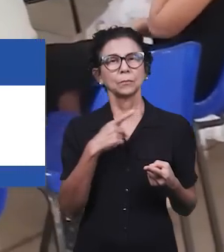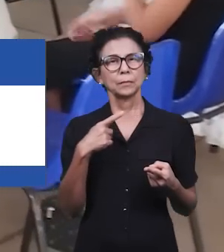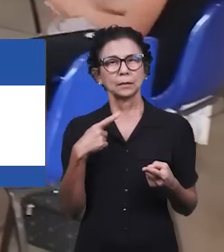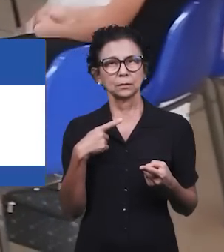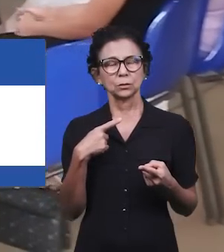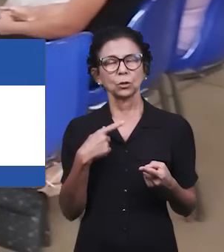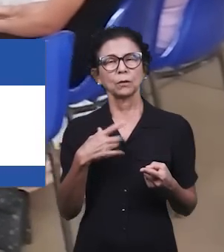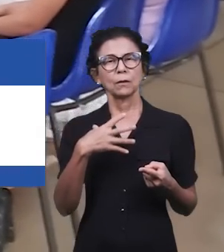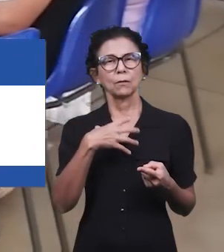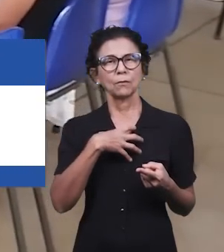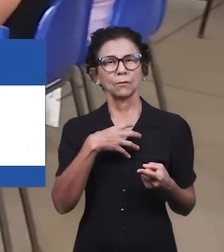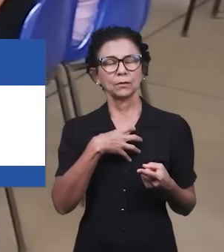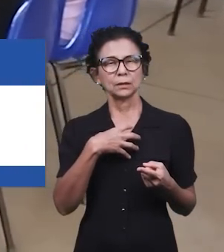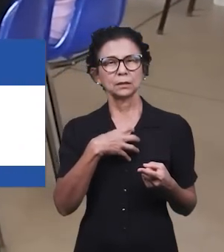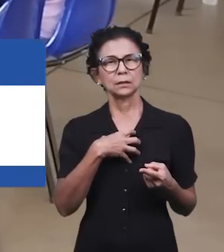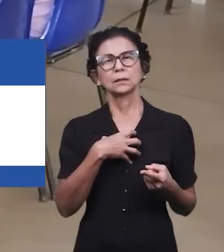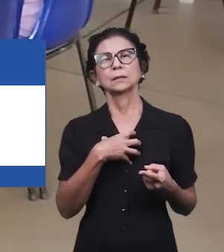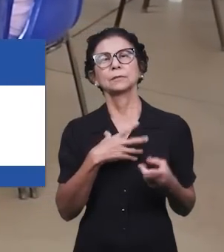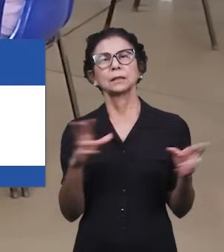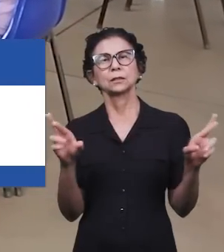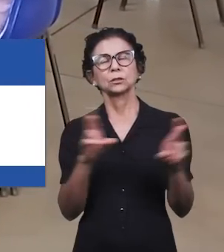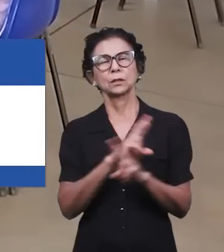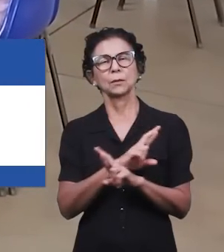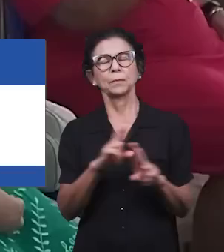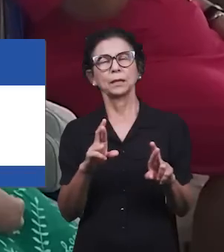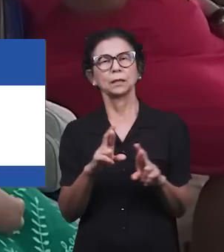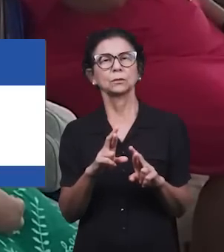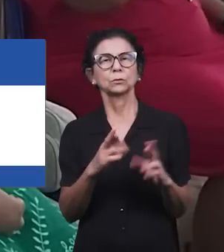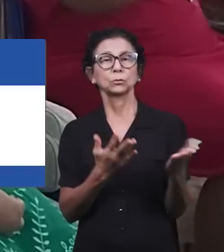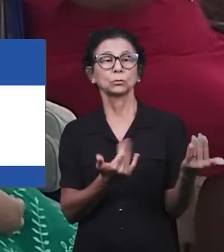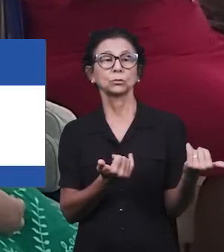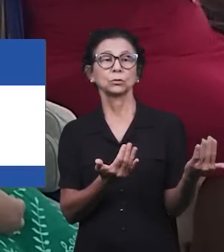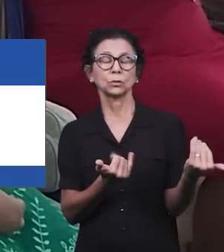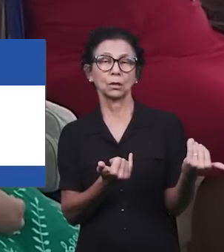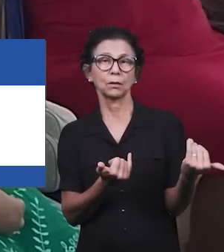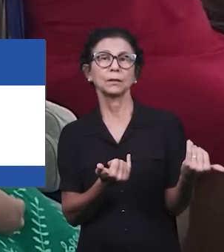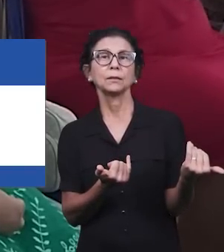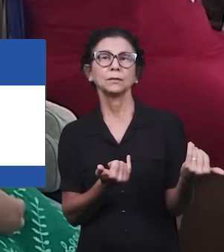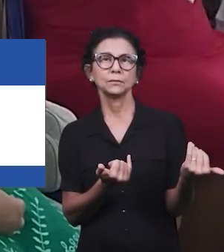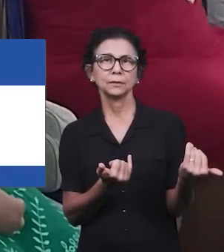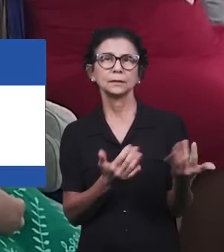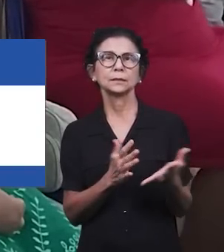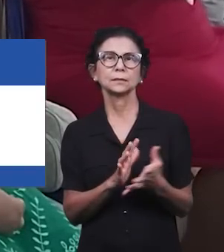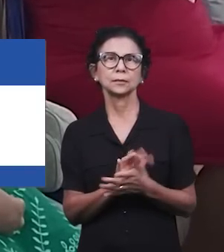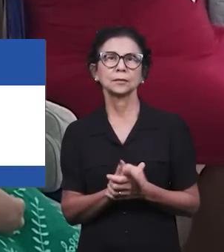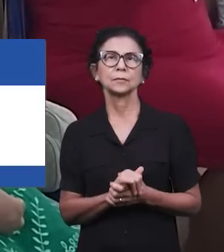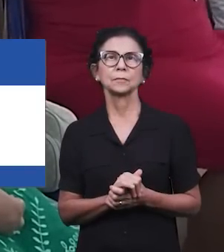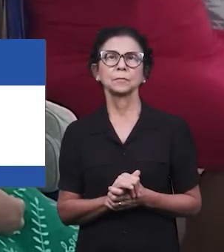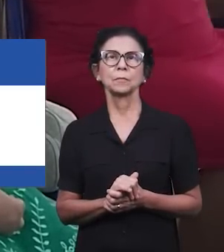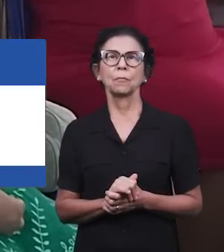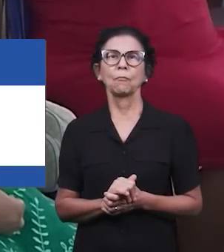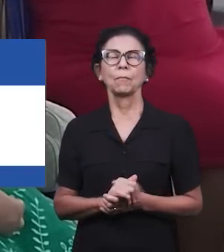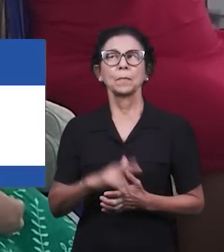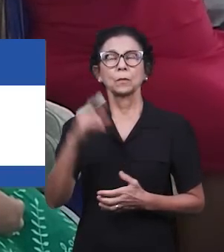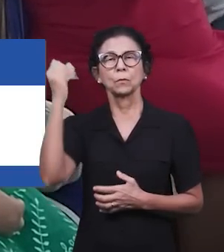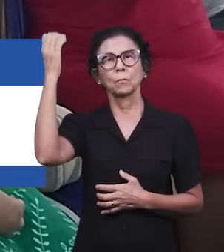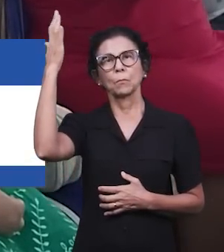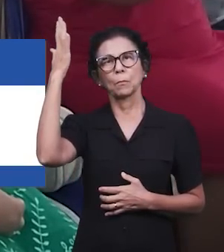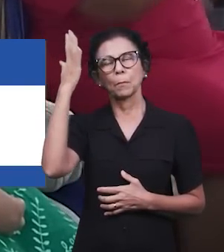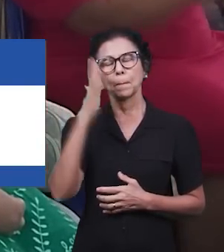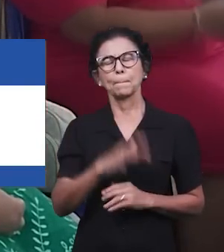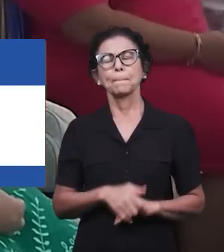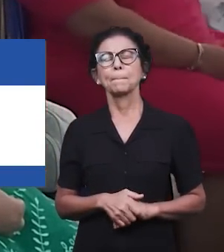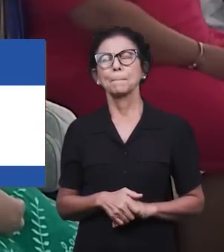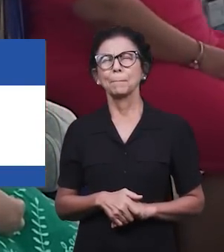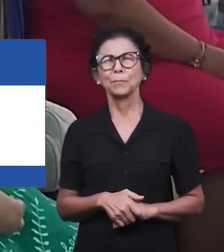vida sentimental dos jovens, os quais foram tocados pelo Senhor durante a aula, pois foi revelado que muitos